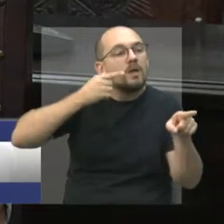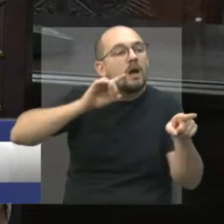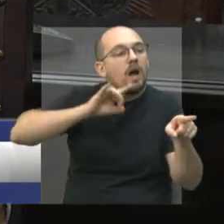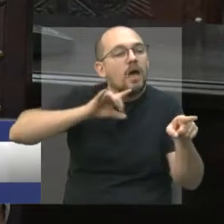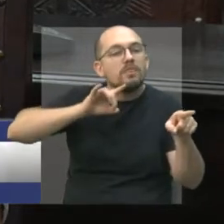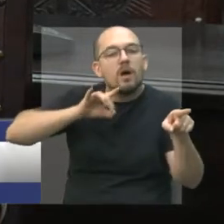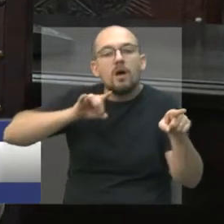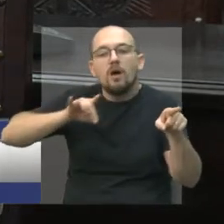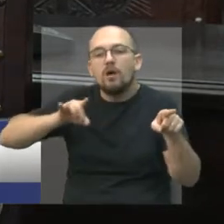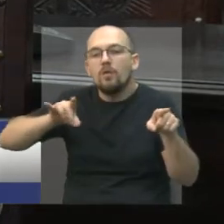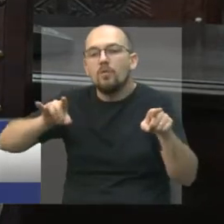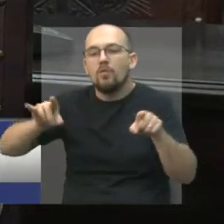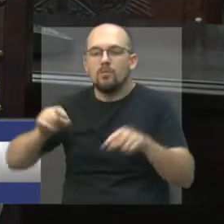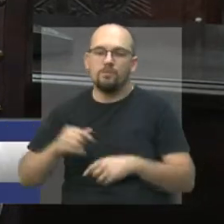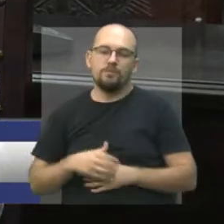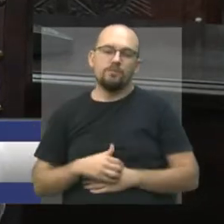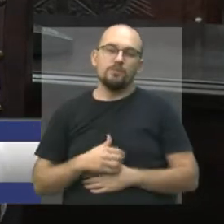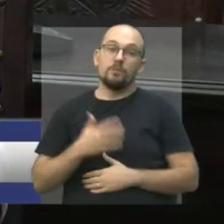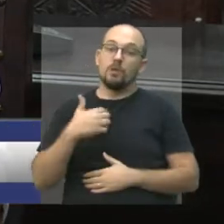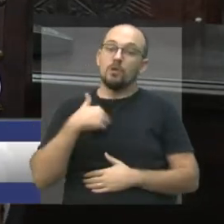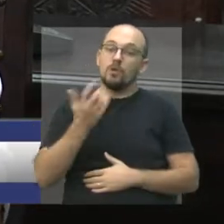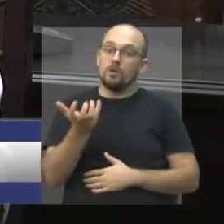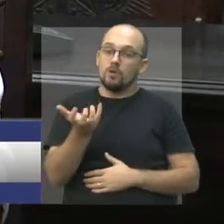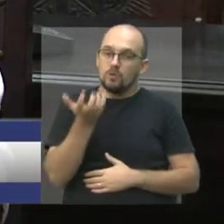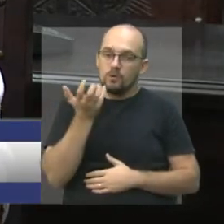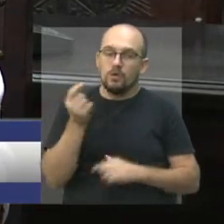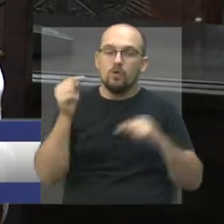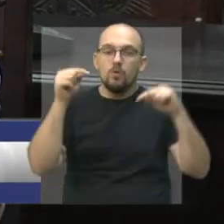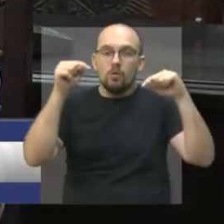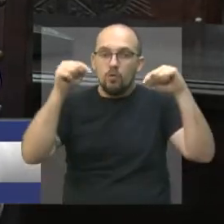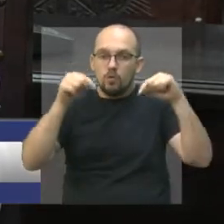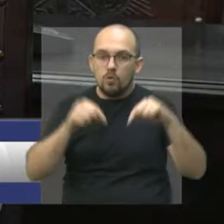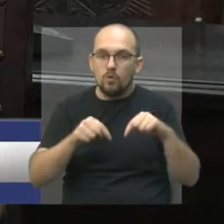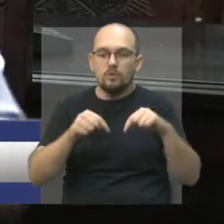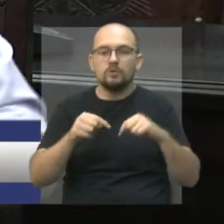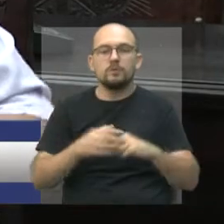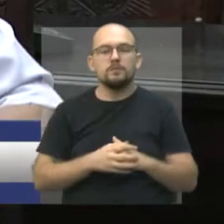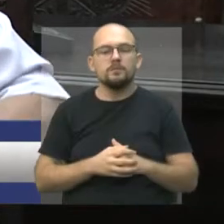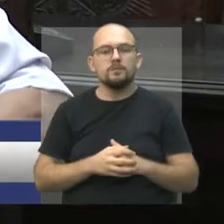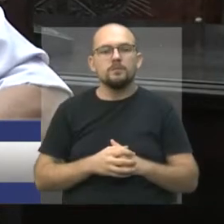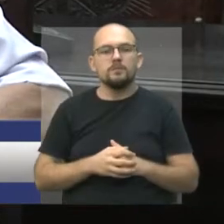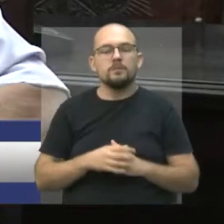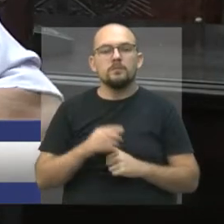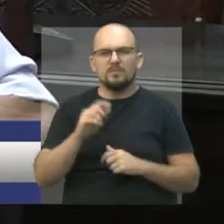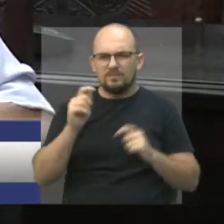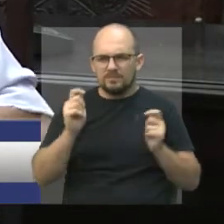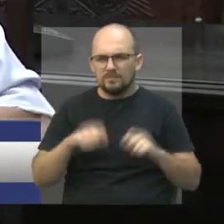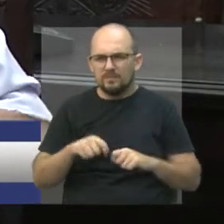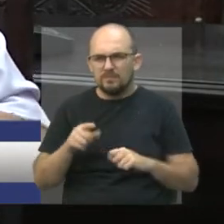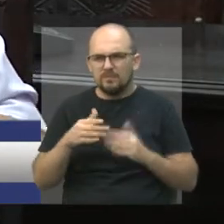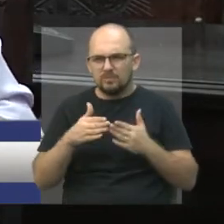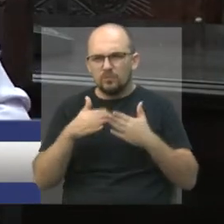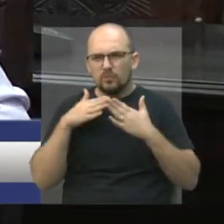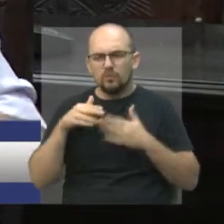queria colocar aqui, olha, veja bem, nós temos aqui hoje, eu queria até, se pudesse, por favor, Neto, filme